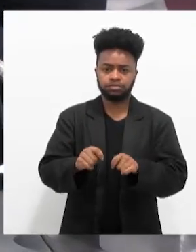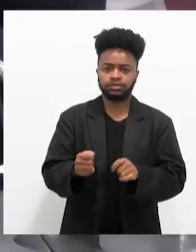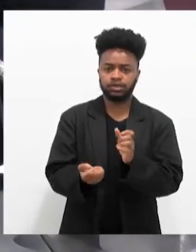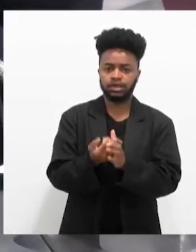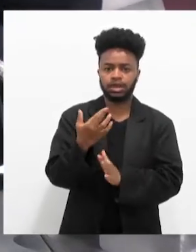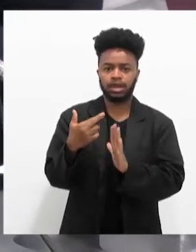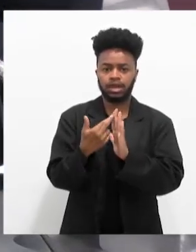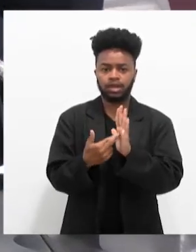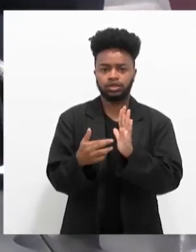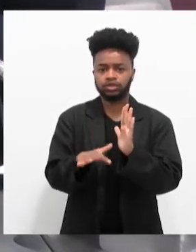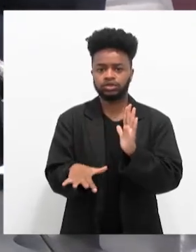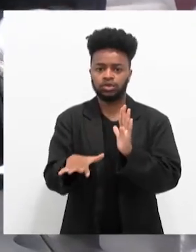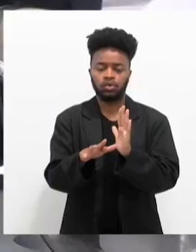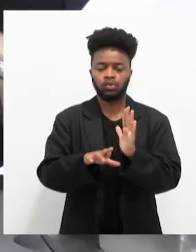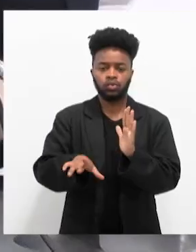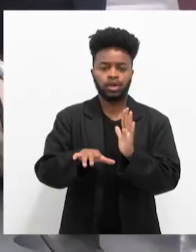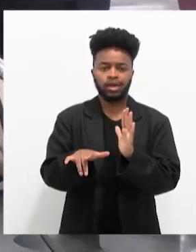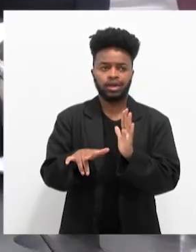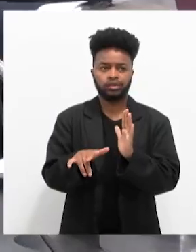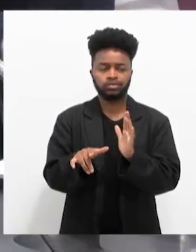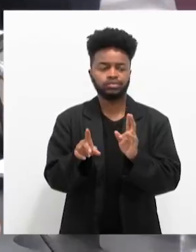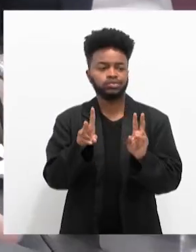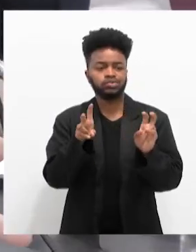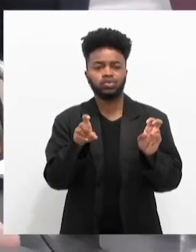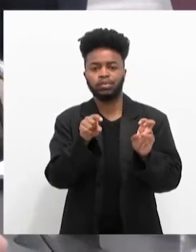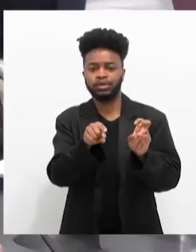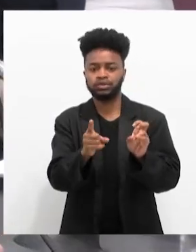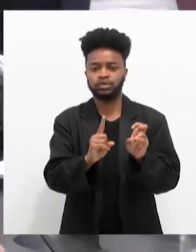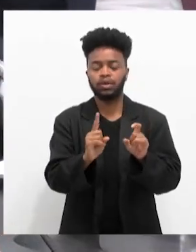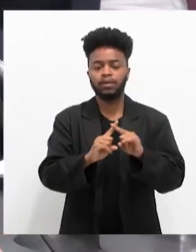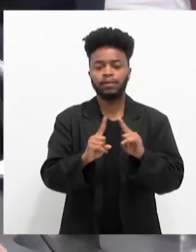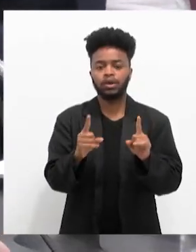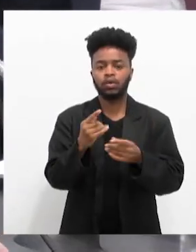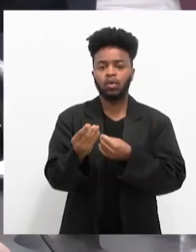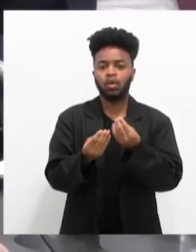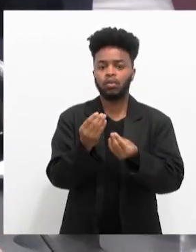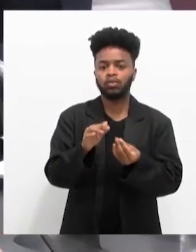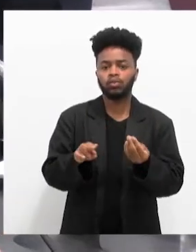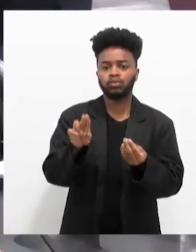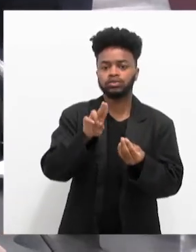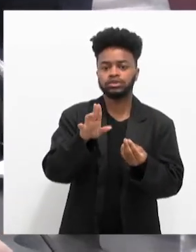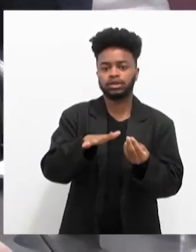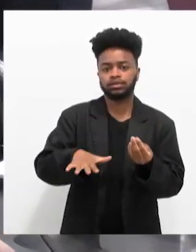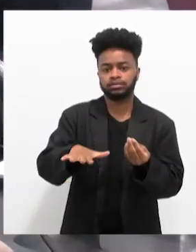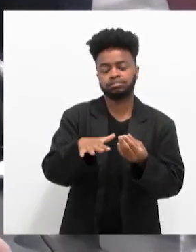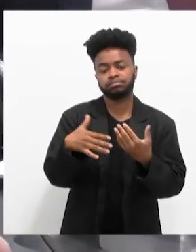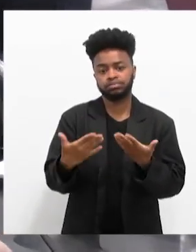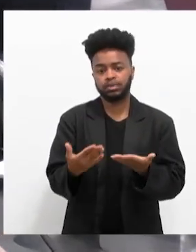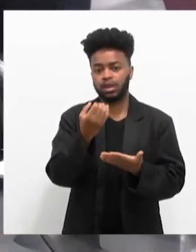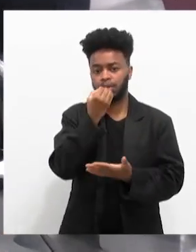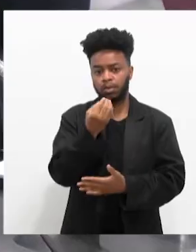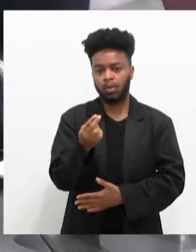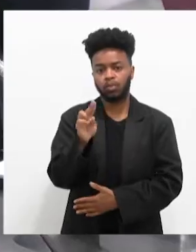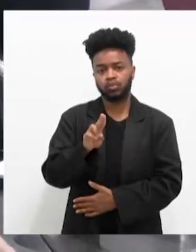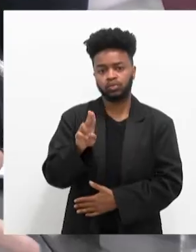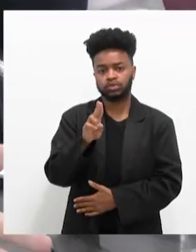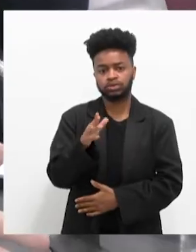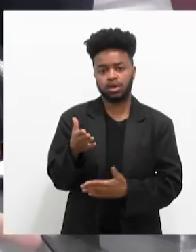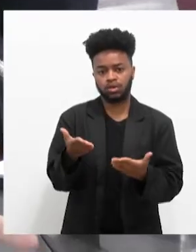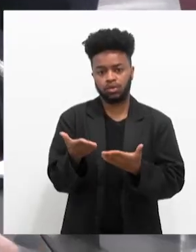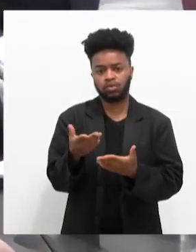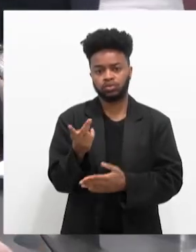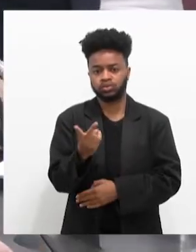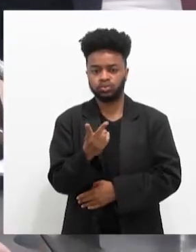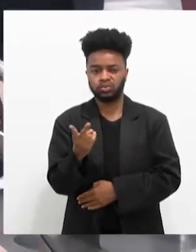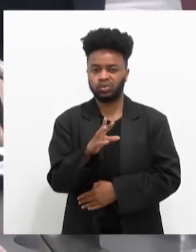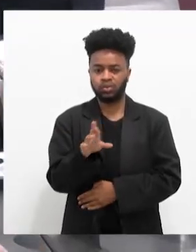não legislar sobre a matéria especificamente, mas a aplicação no território. Então, é bom levar em consideração nesses dois casos, que não são casos